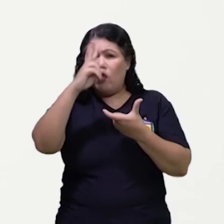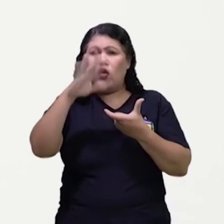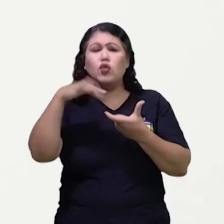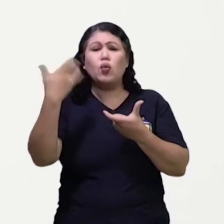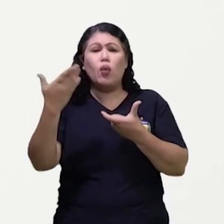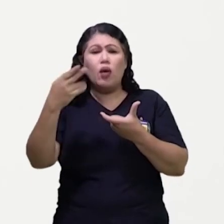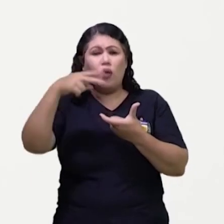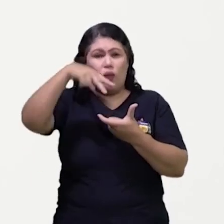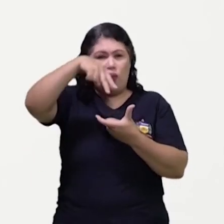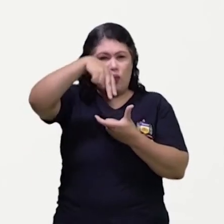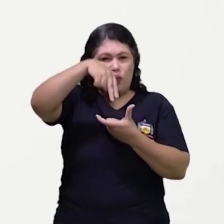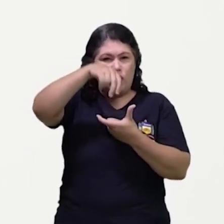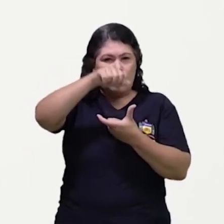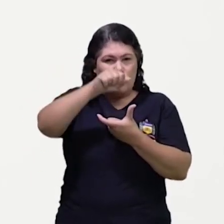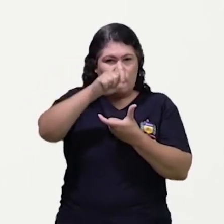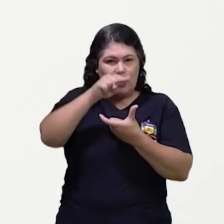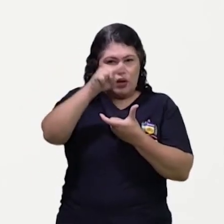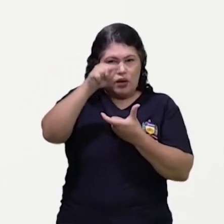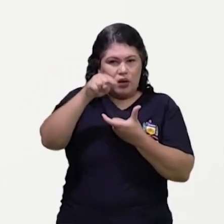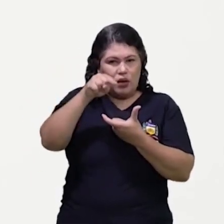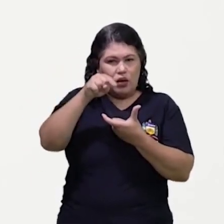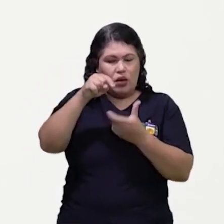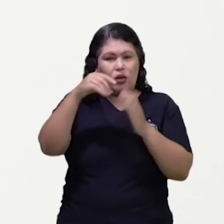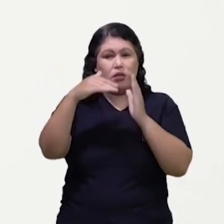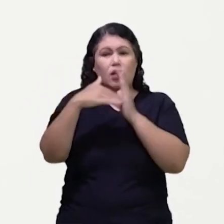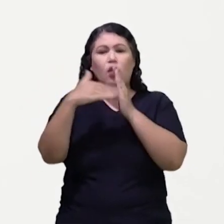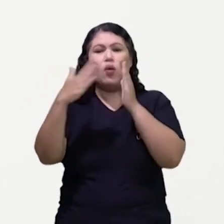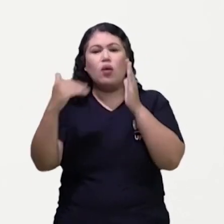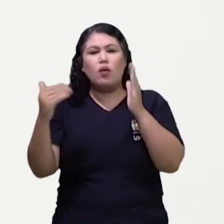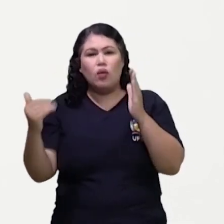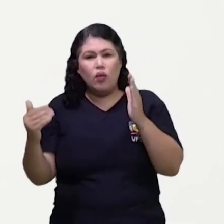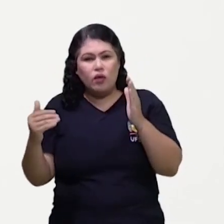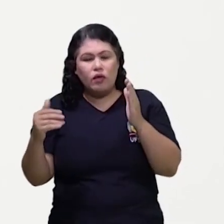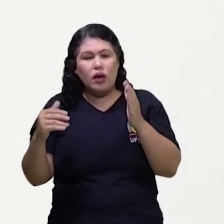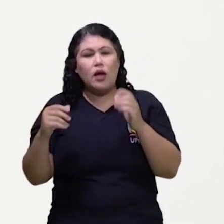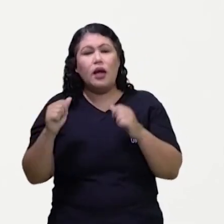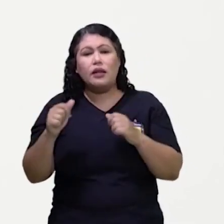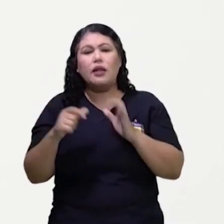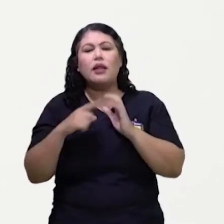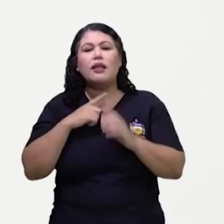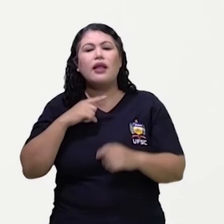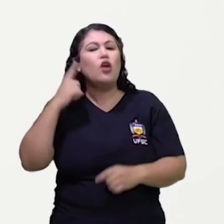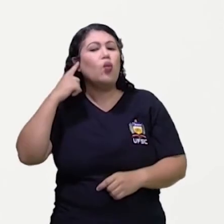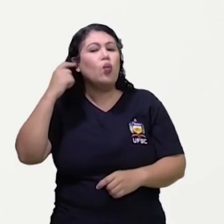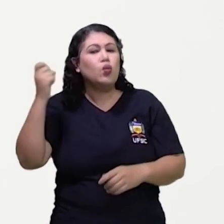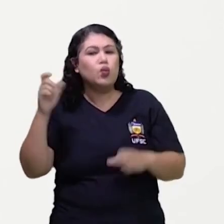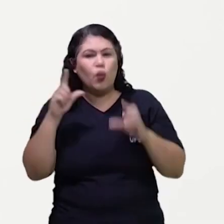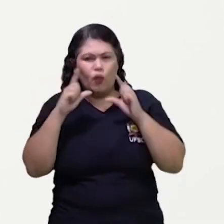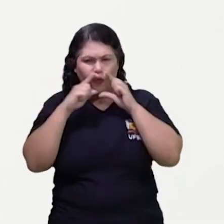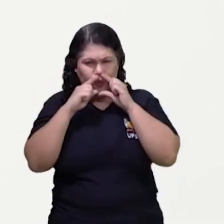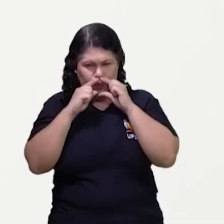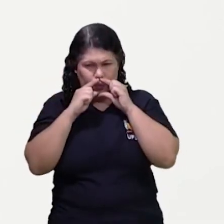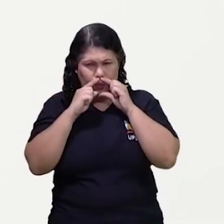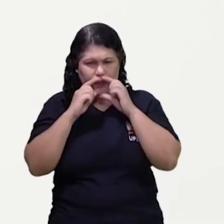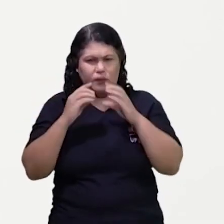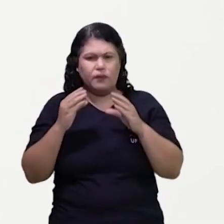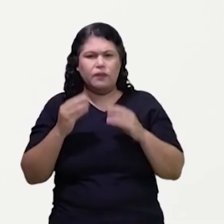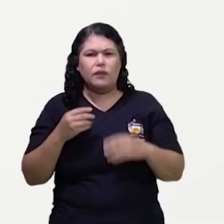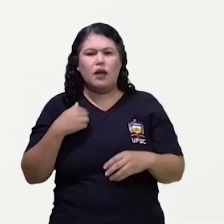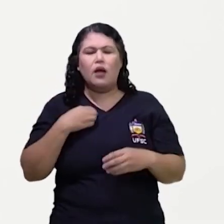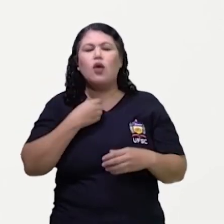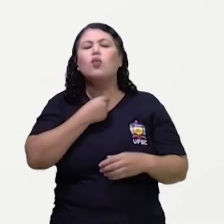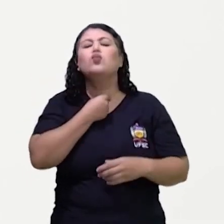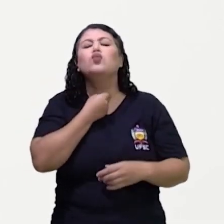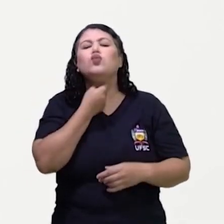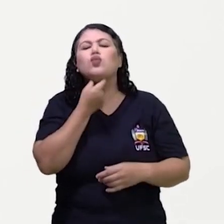ó. E na hora da pronúncia, vocês pronunciaram fechado ou aberto? Fechado.